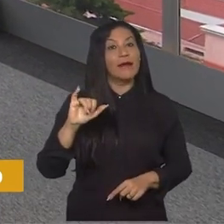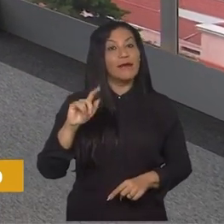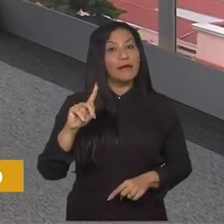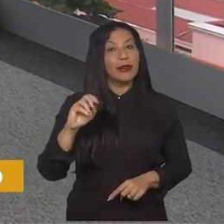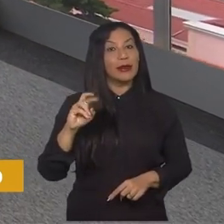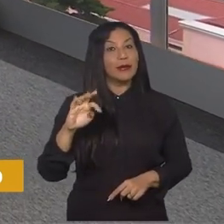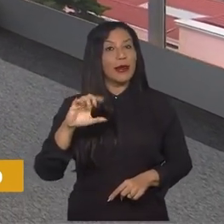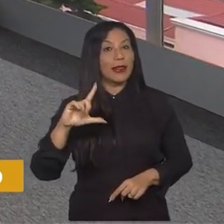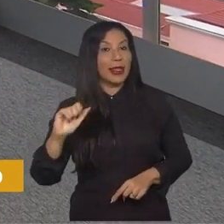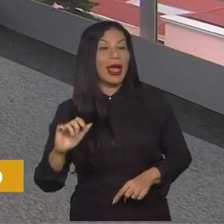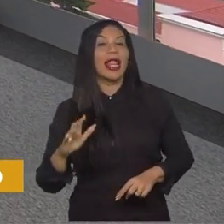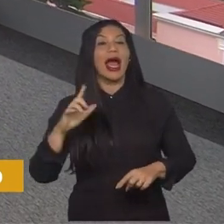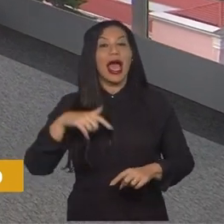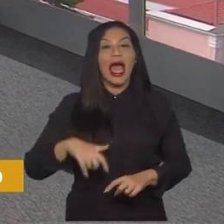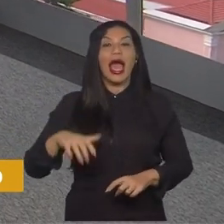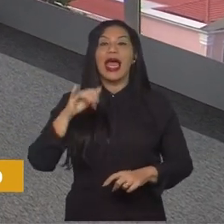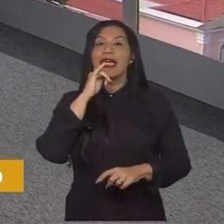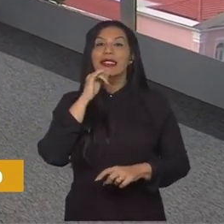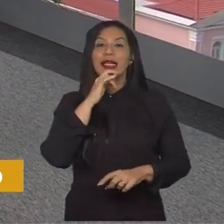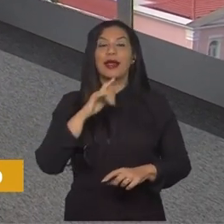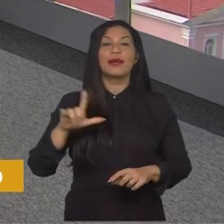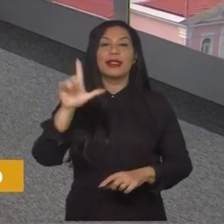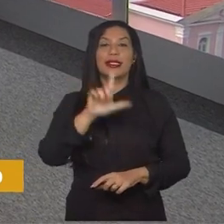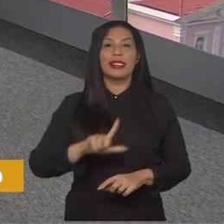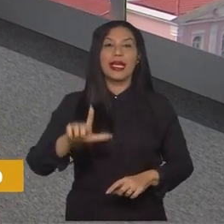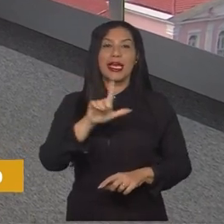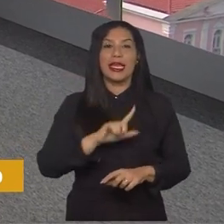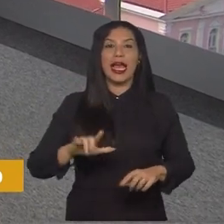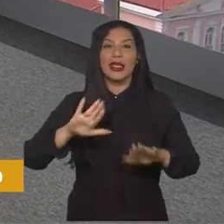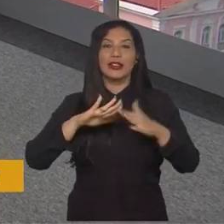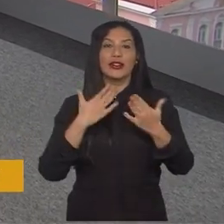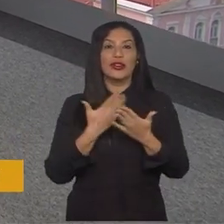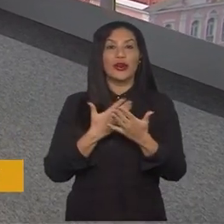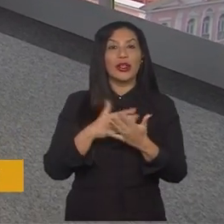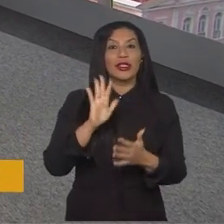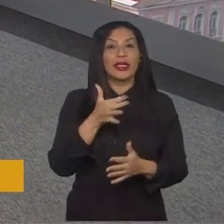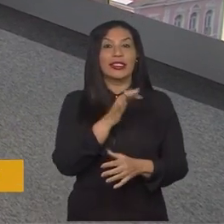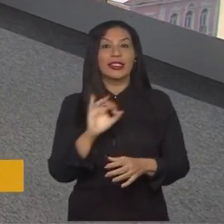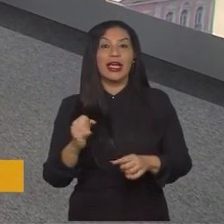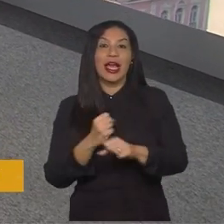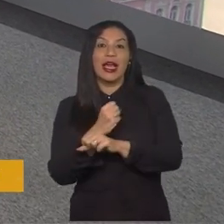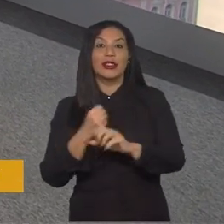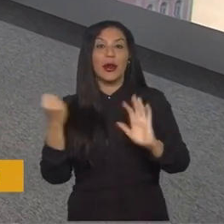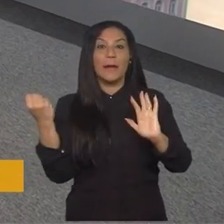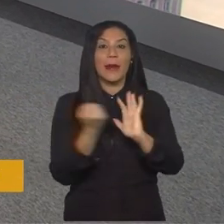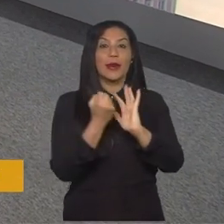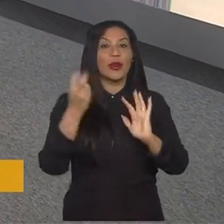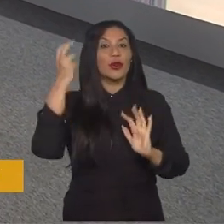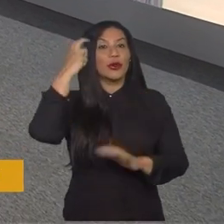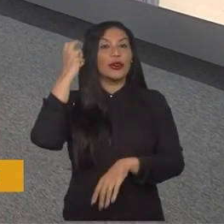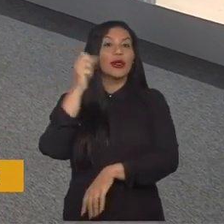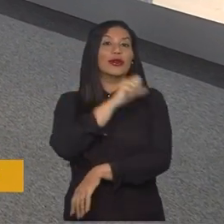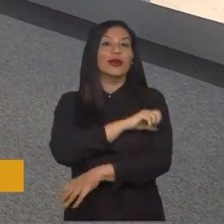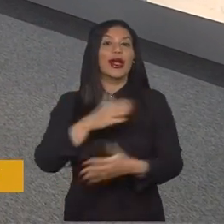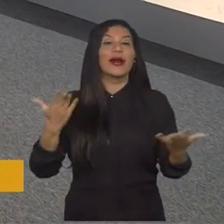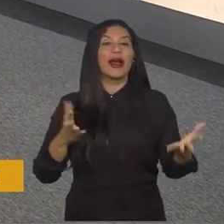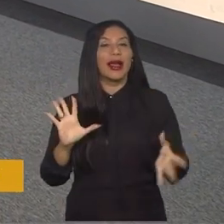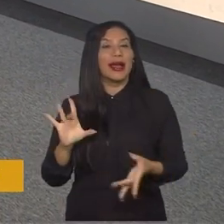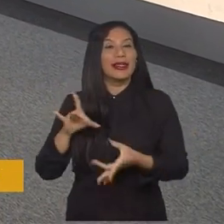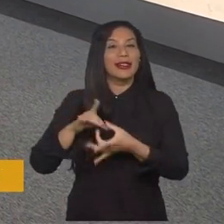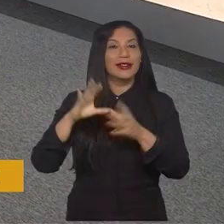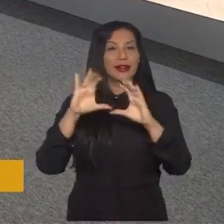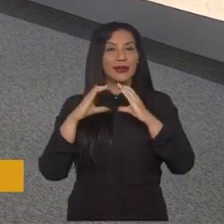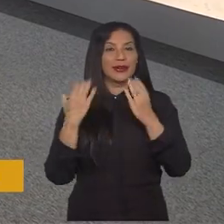feira literária da escola, que acaba de completar 100 anos, é patrimônio cultural do Rio e agora quer